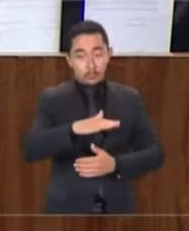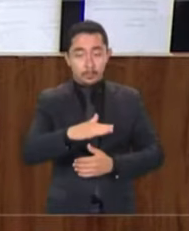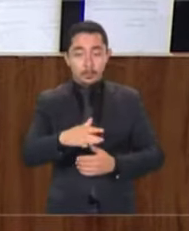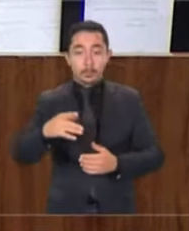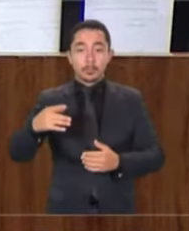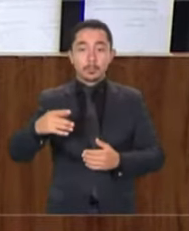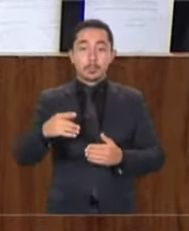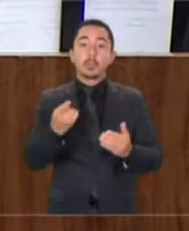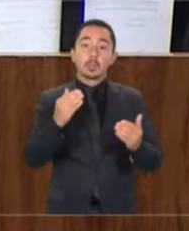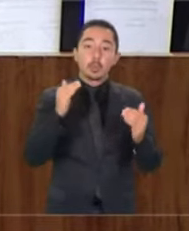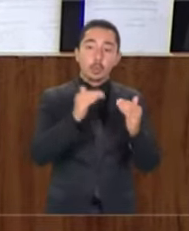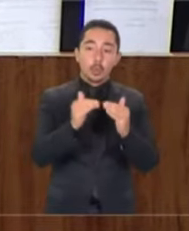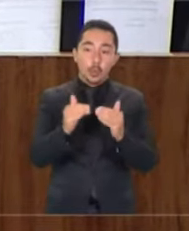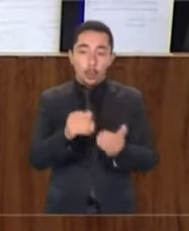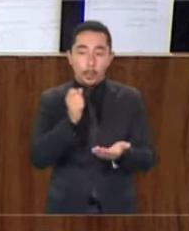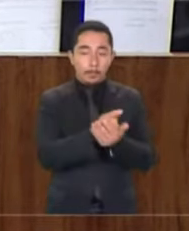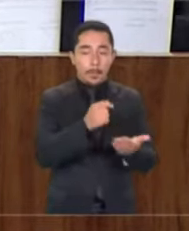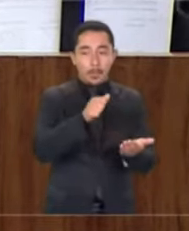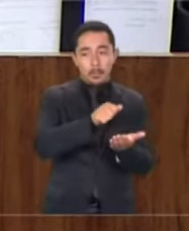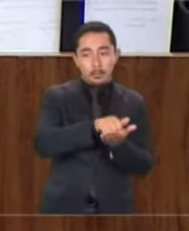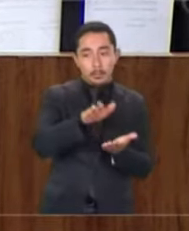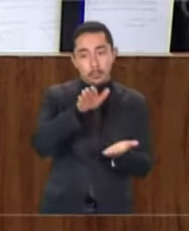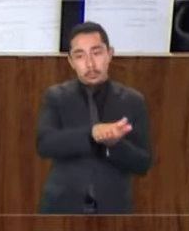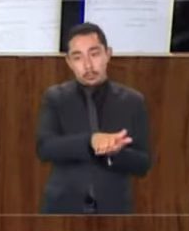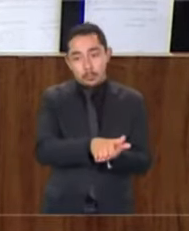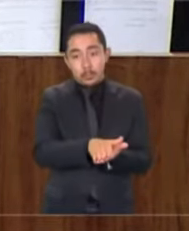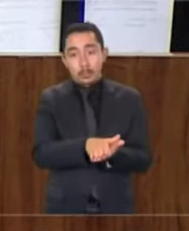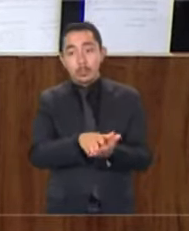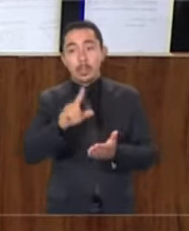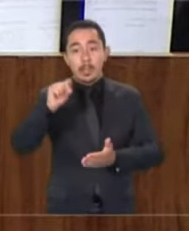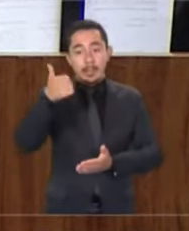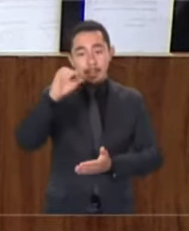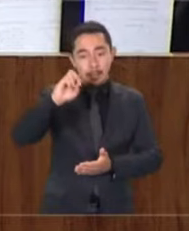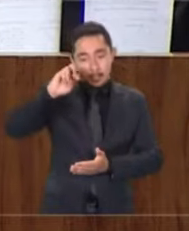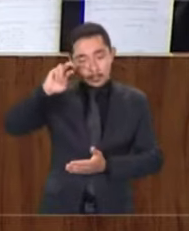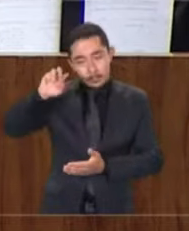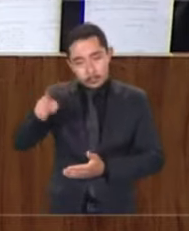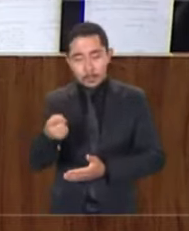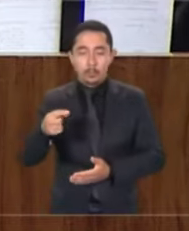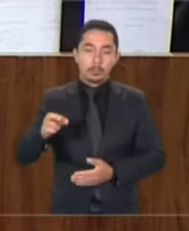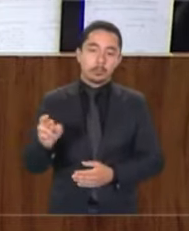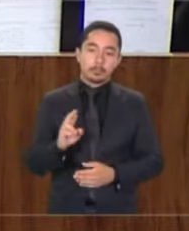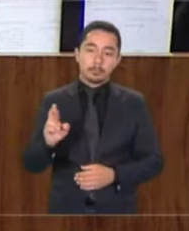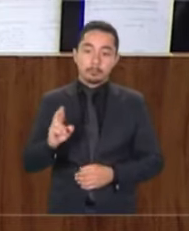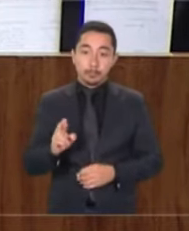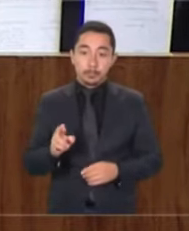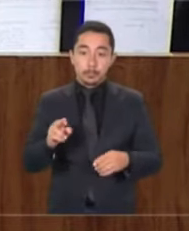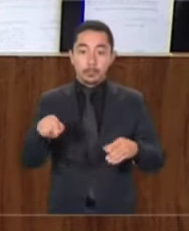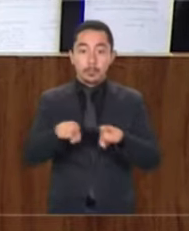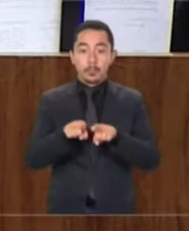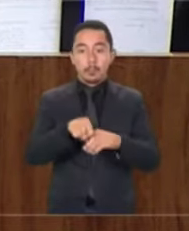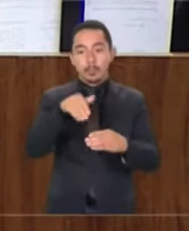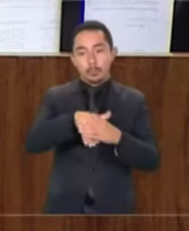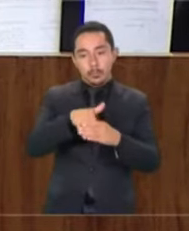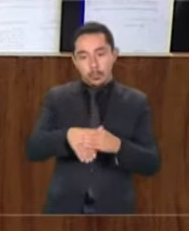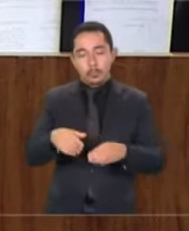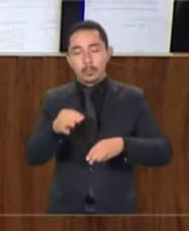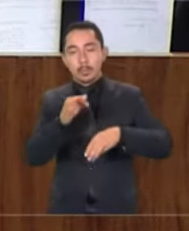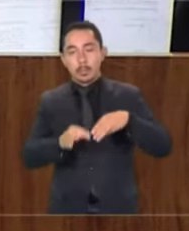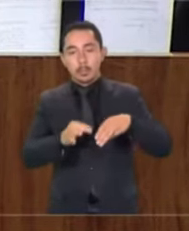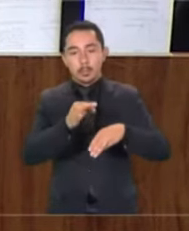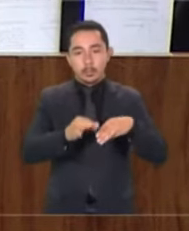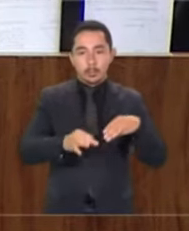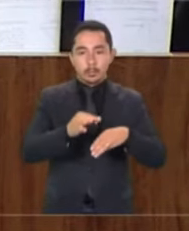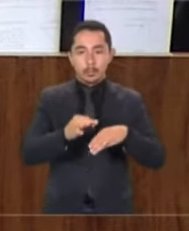pagamento de multa no valor de R$10 mil, nos termos do voto do ministro Raul Araújo, vencidos o relator,